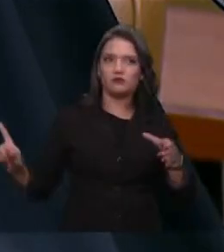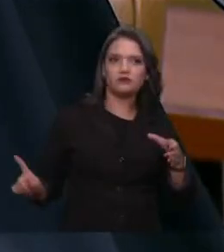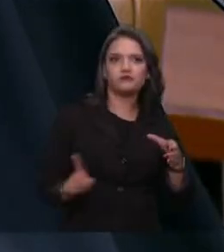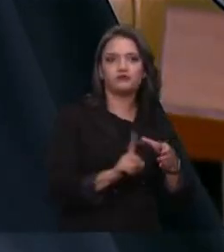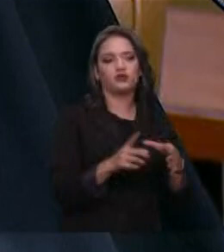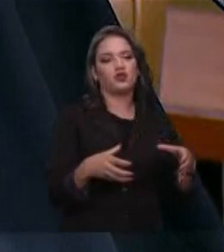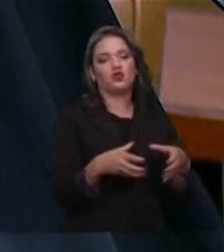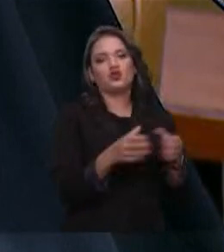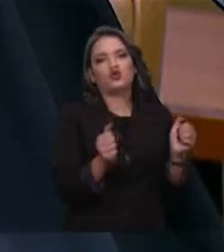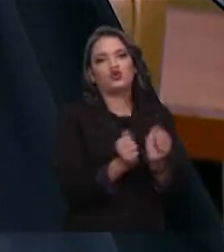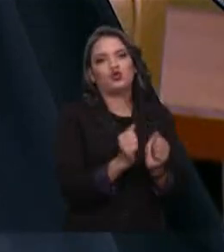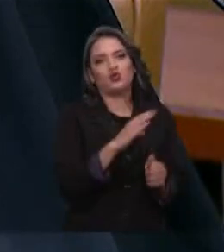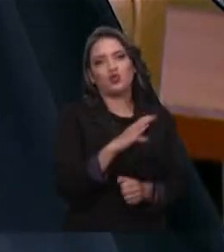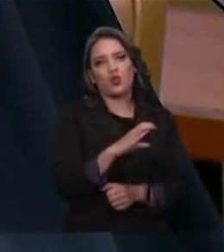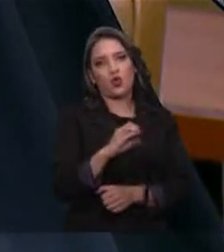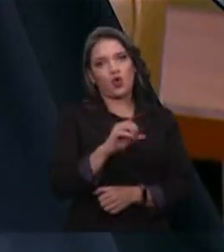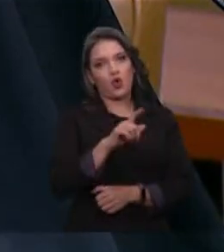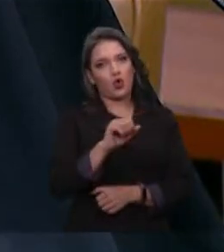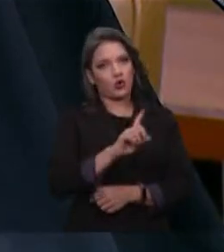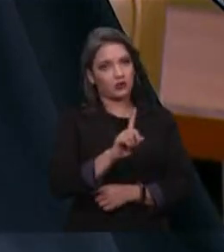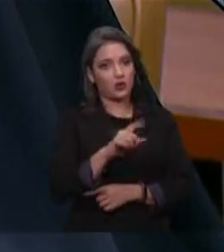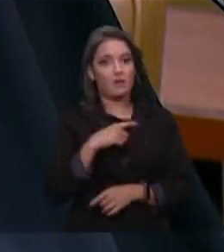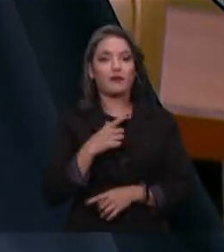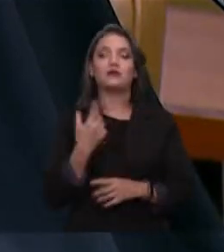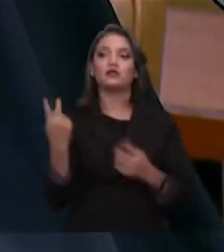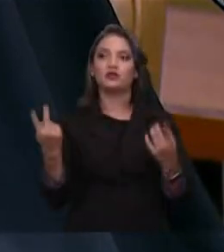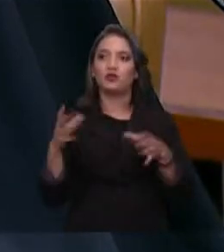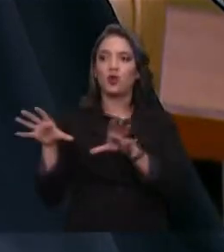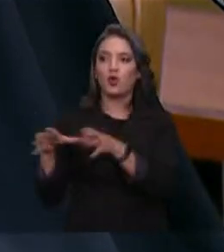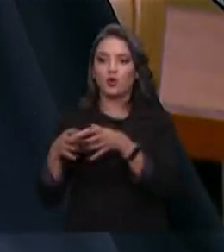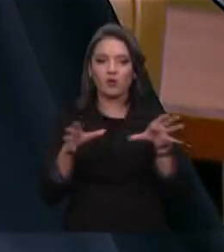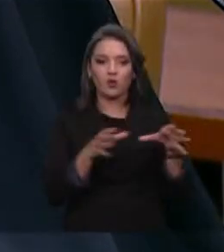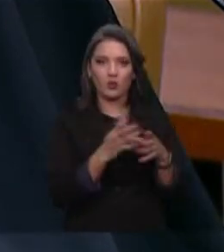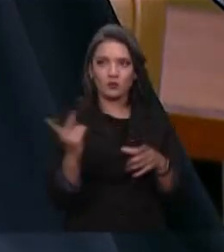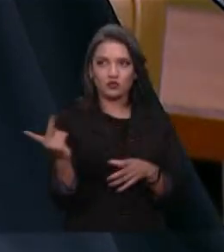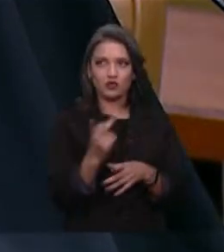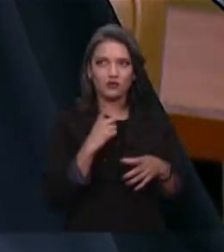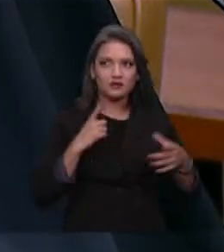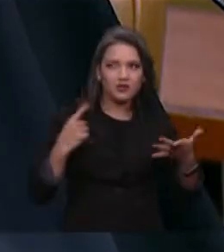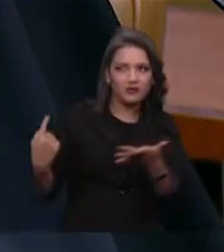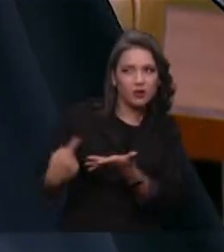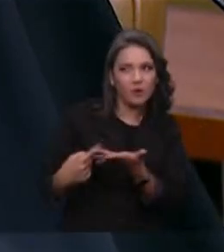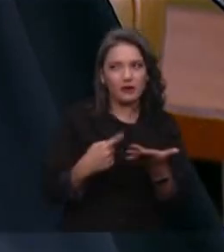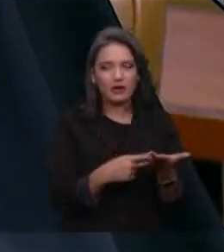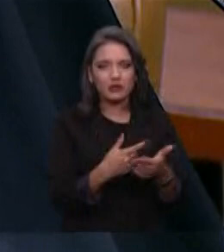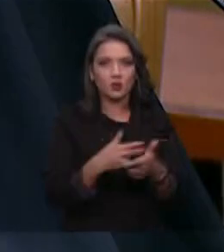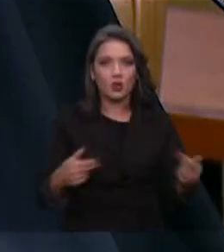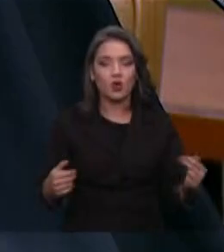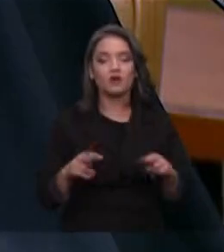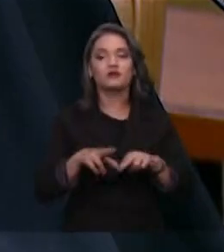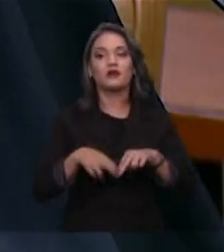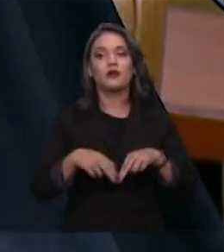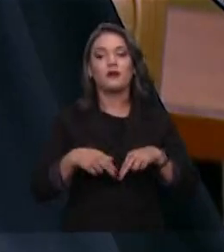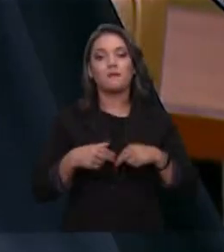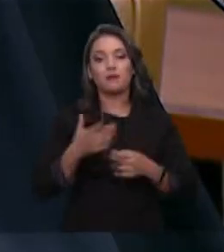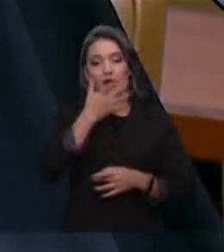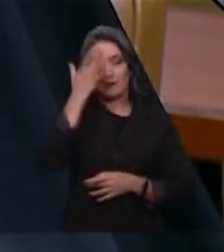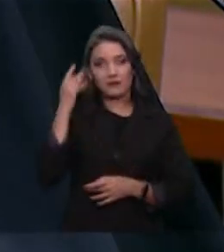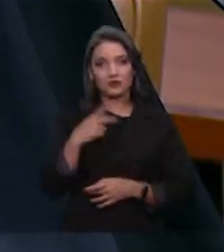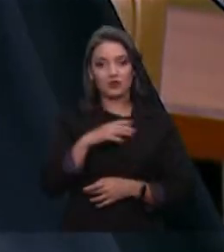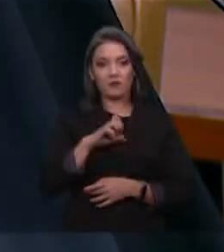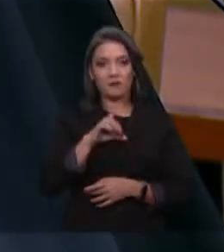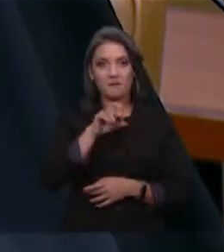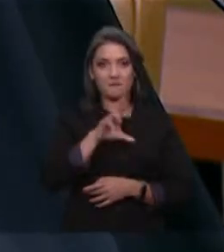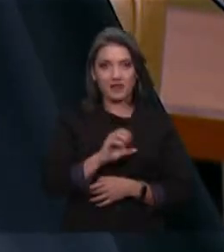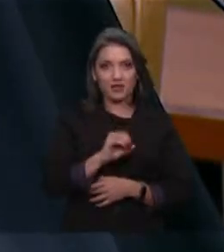do senador Fernando Collor, mas os dois grupos agiam de modo conexo, principalmente por meio de Pedro Paulo Bergamaschi e Alberto